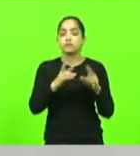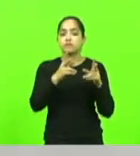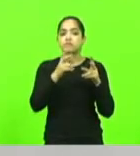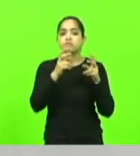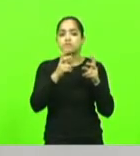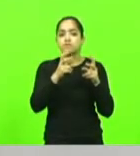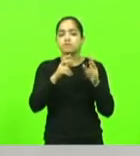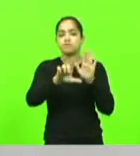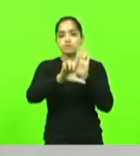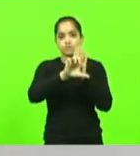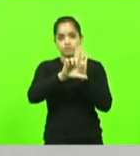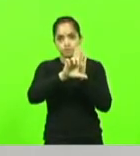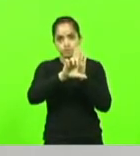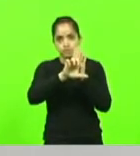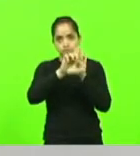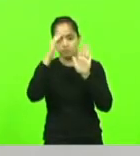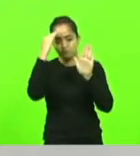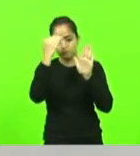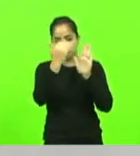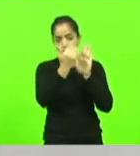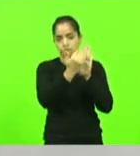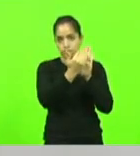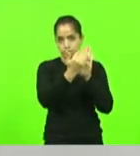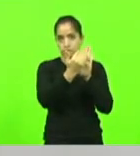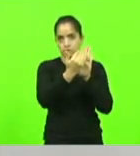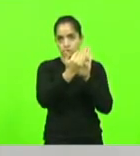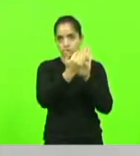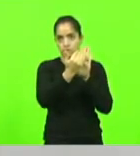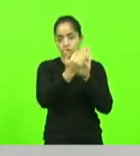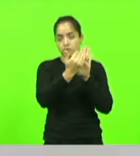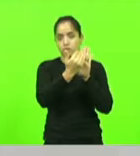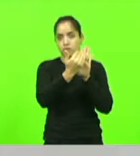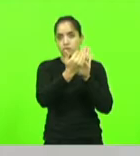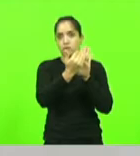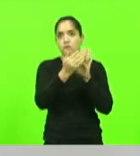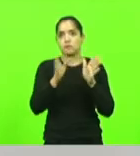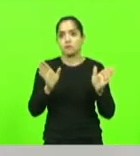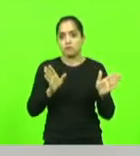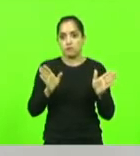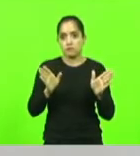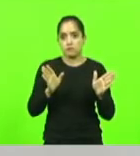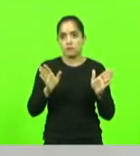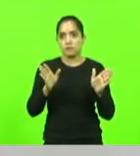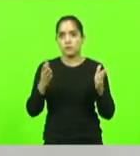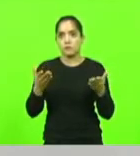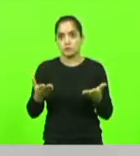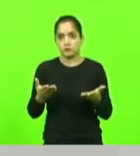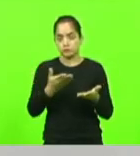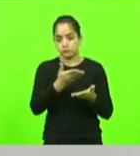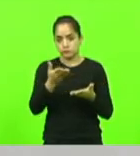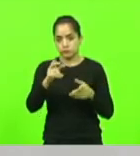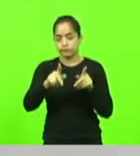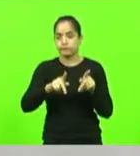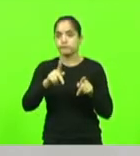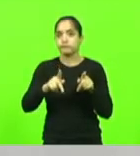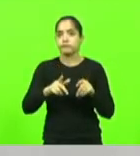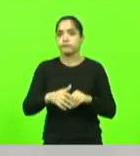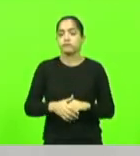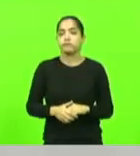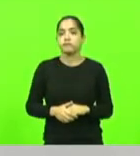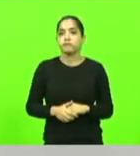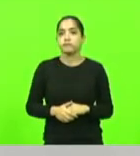as leis, desempenhando leal e sinceramente o mandato que me foi outorgado pelo povo catarinense.